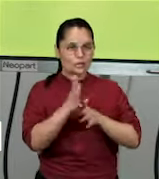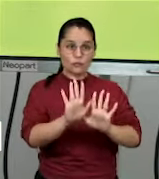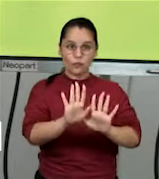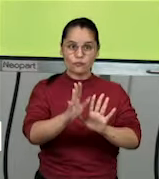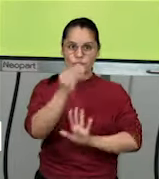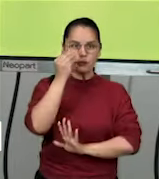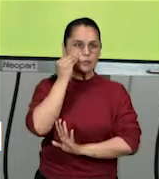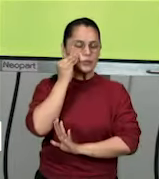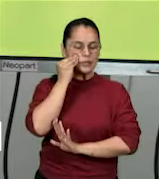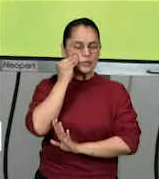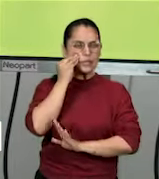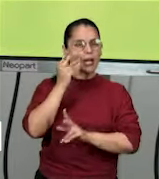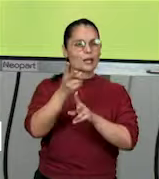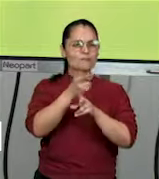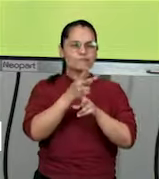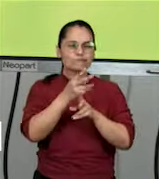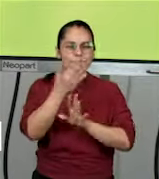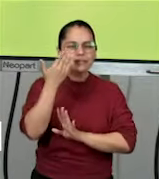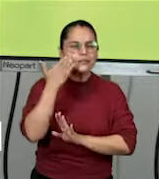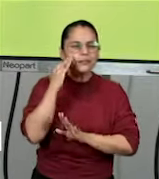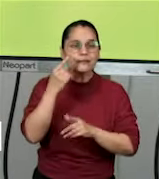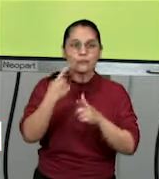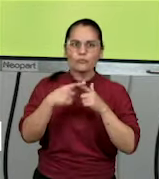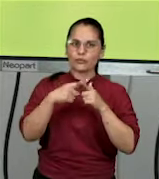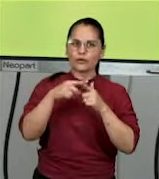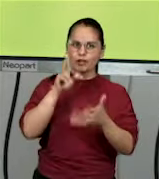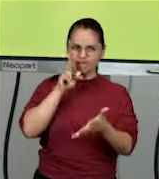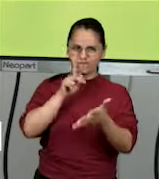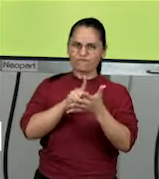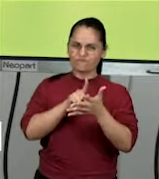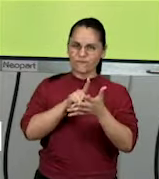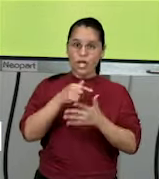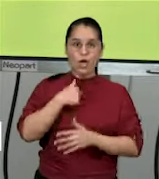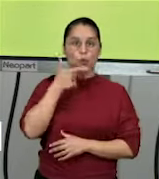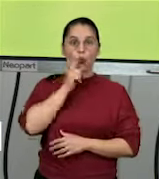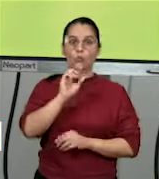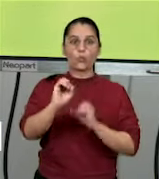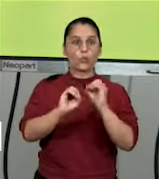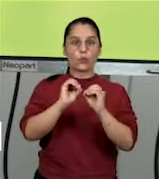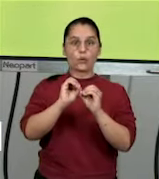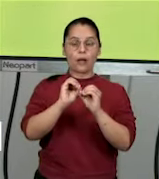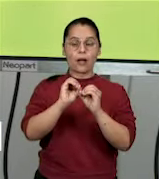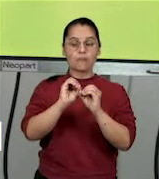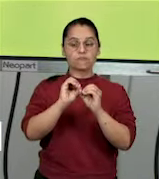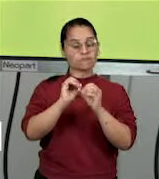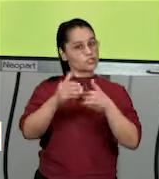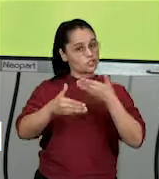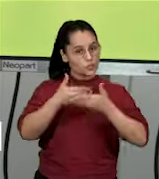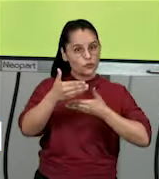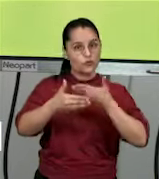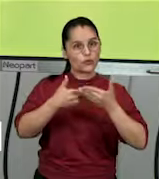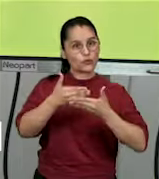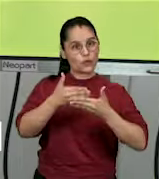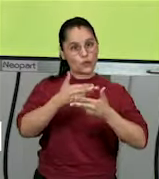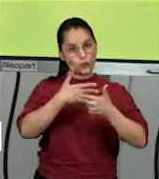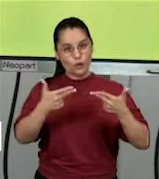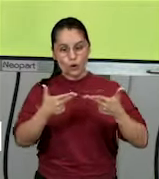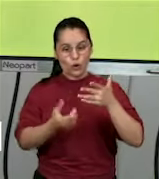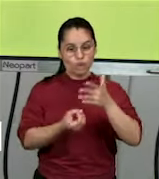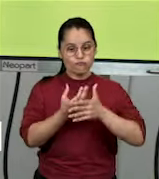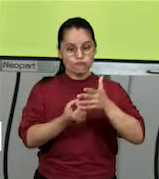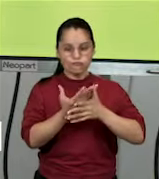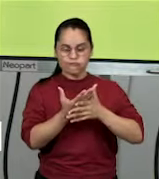entender isso. Vamos buscar entender por que de fato eu não consigo desenvolver tal produto, eu não consigo